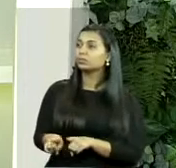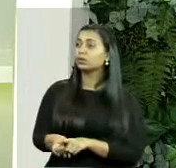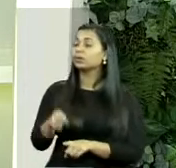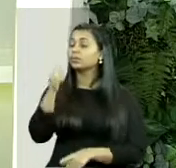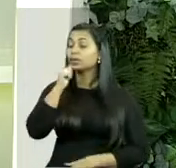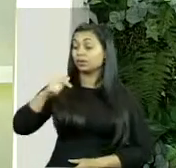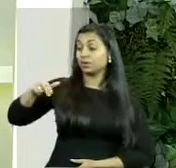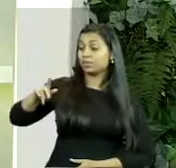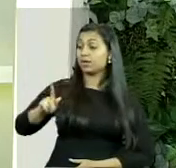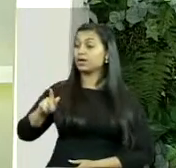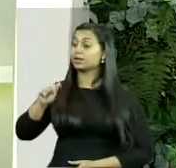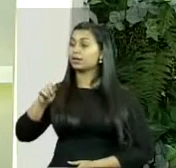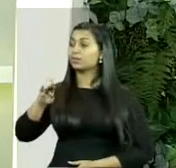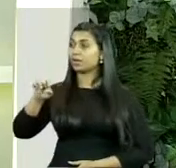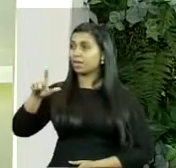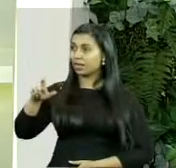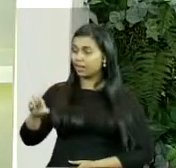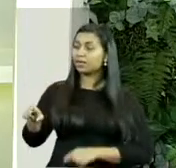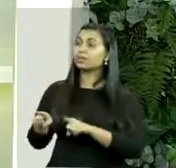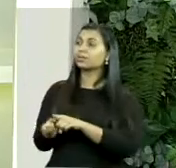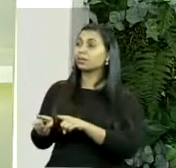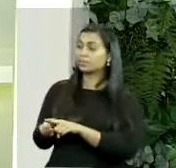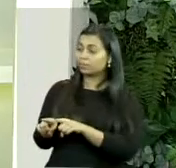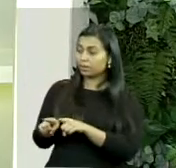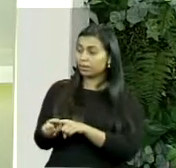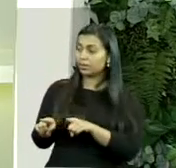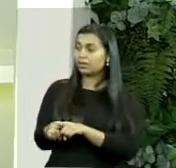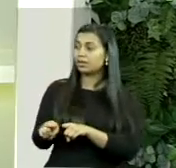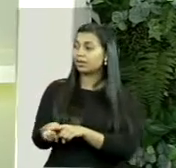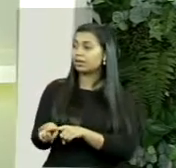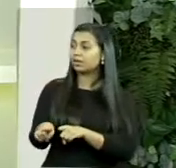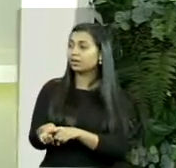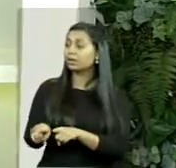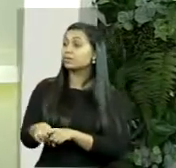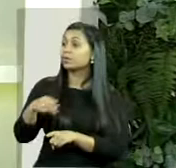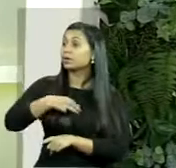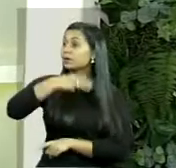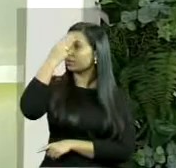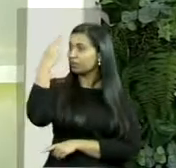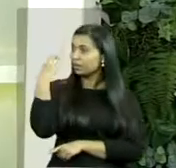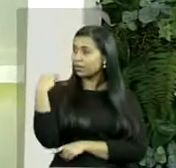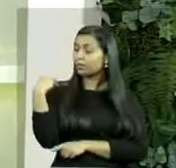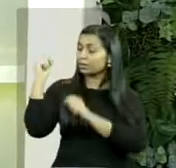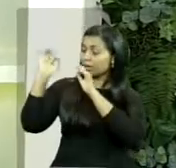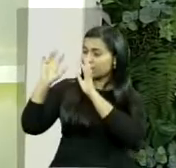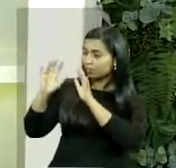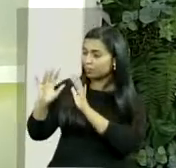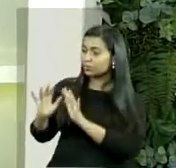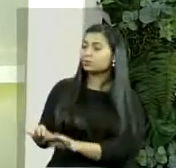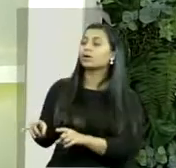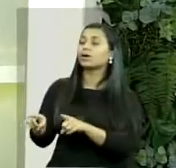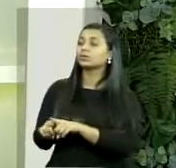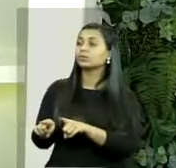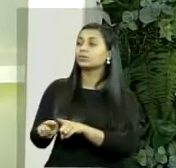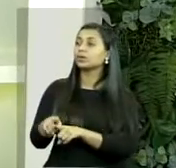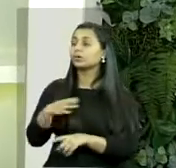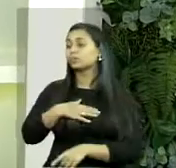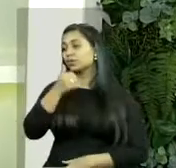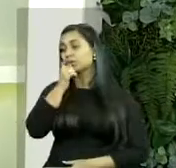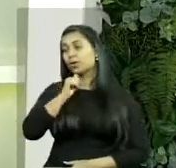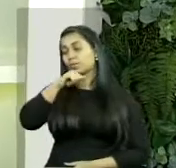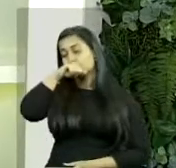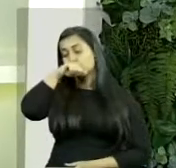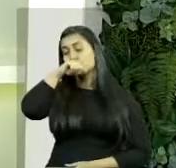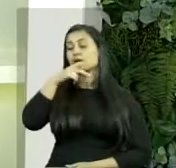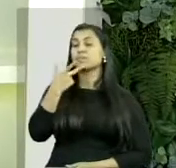irmã Gabriele, certo, para a Nossa Senhora iluminar, para minha mãe e meu